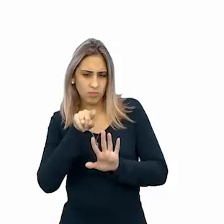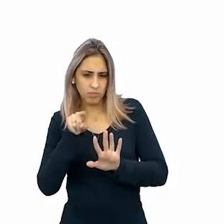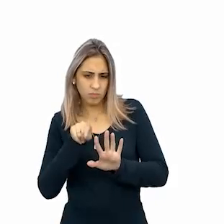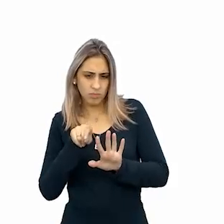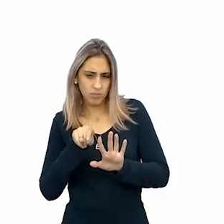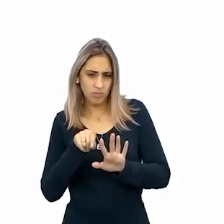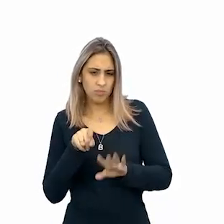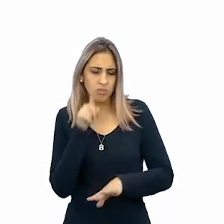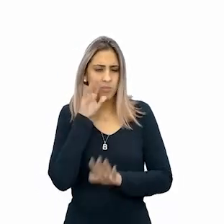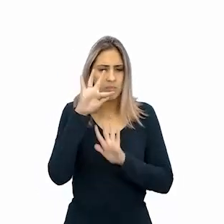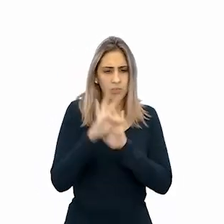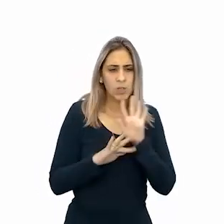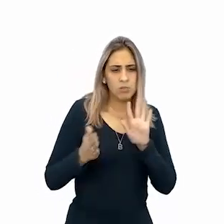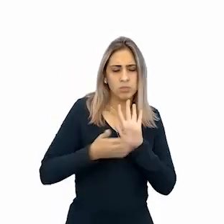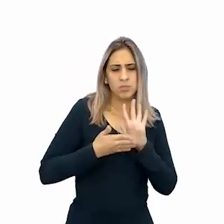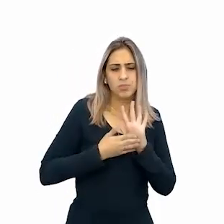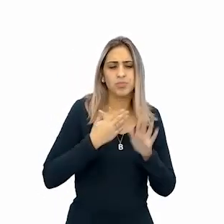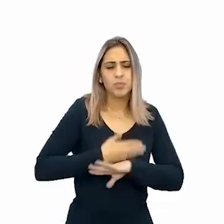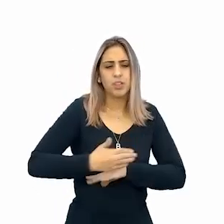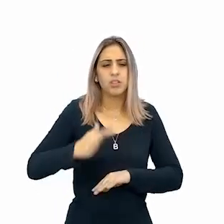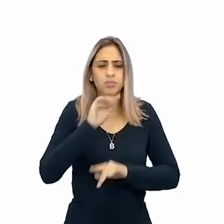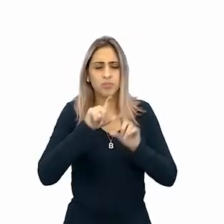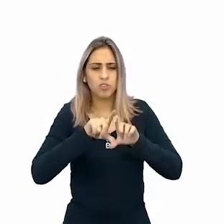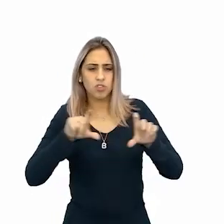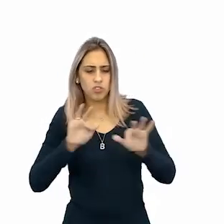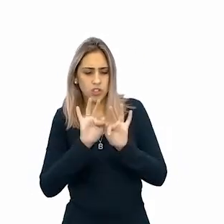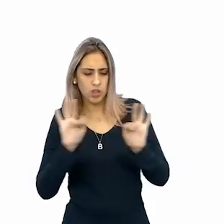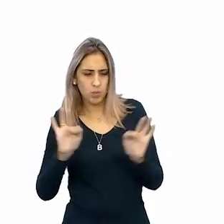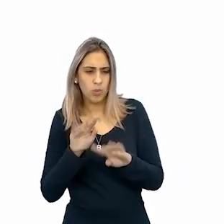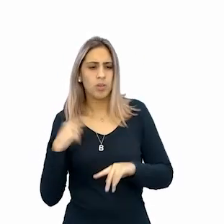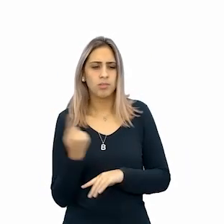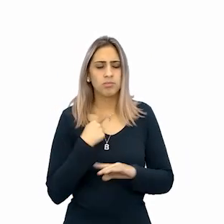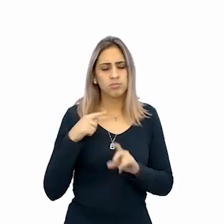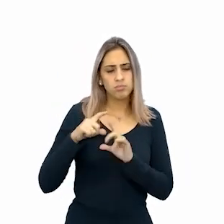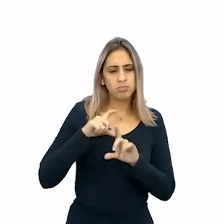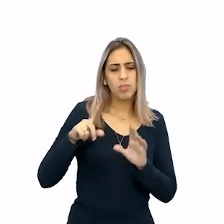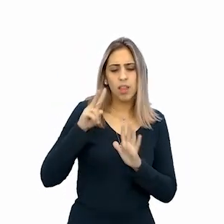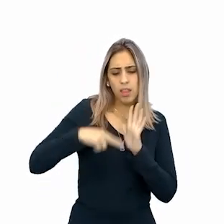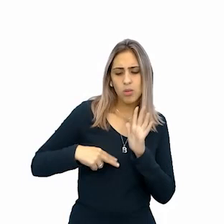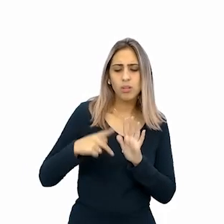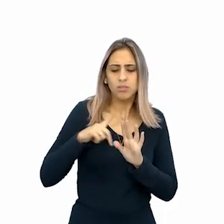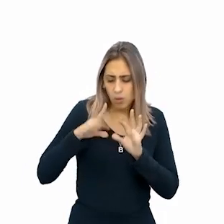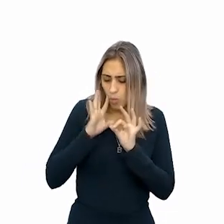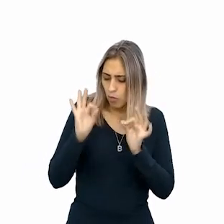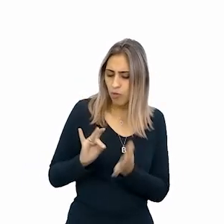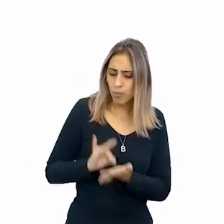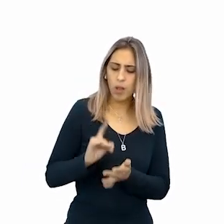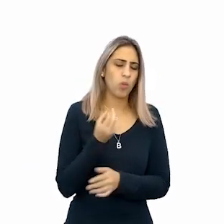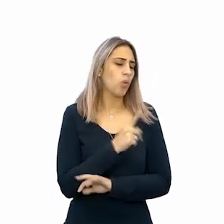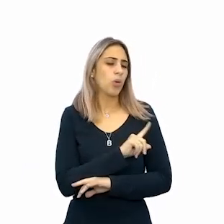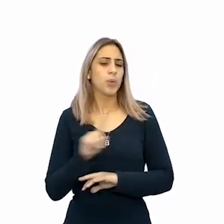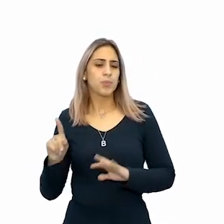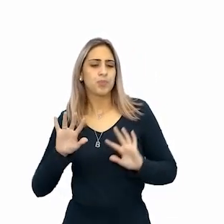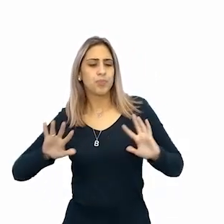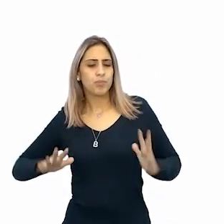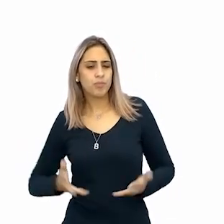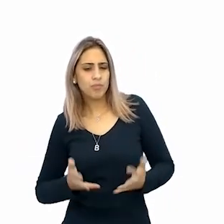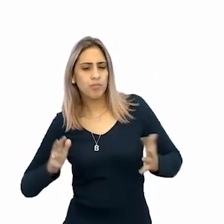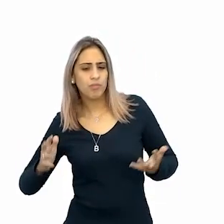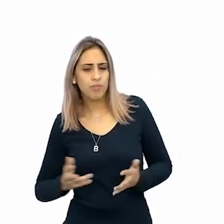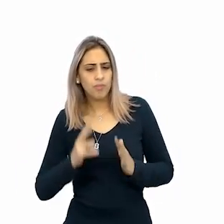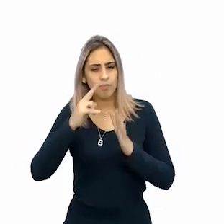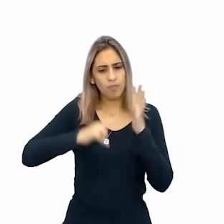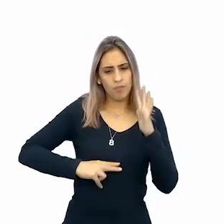tema proposto a partir do título, que durante a leitura poderão ou não ser confirmados, e estimular que durante